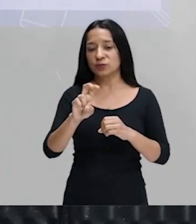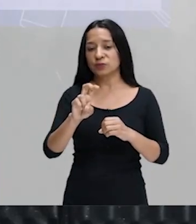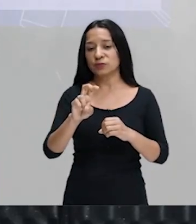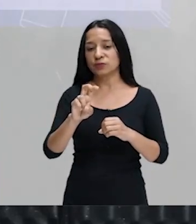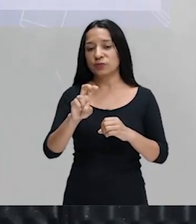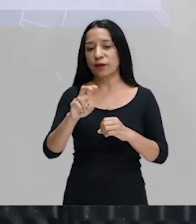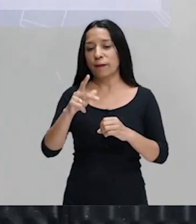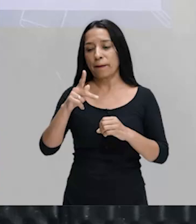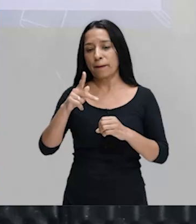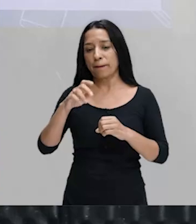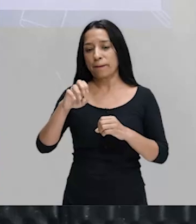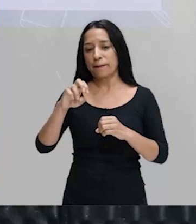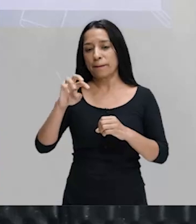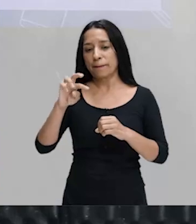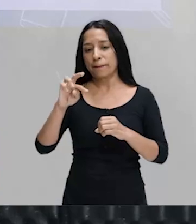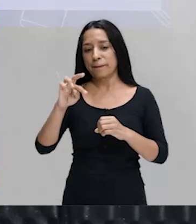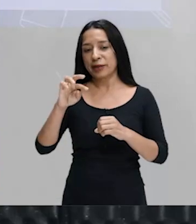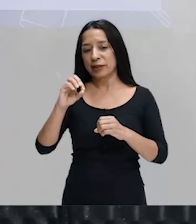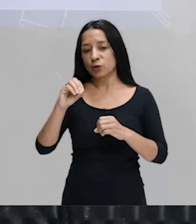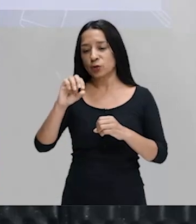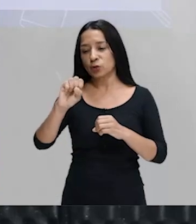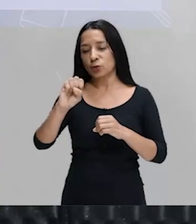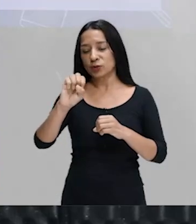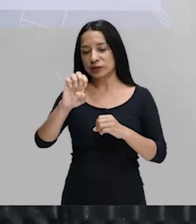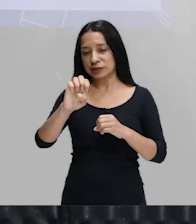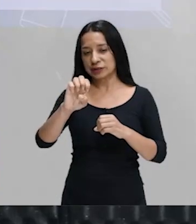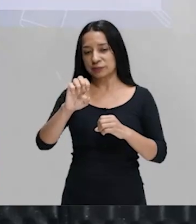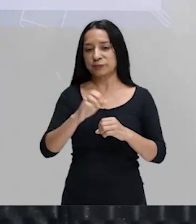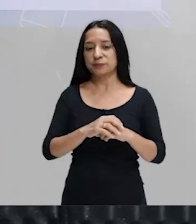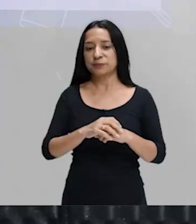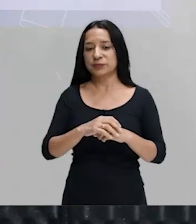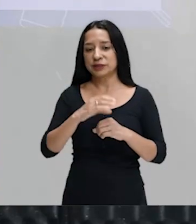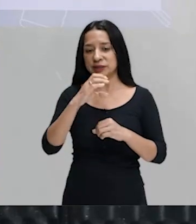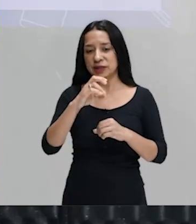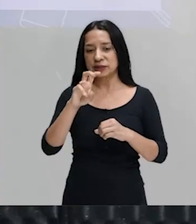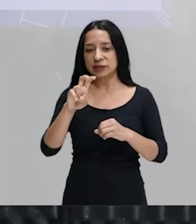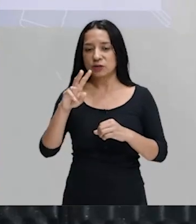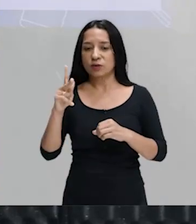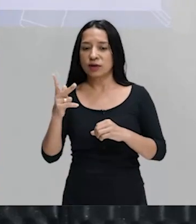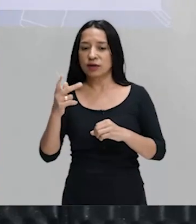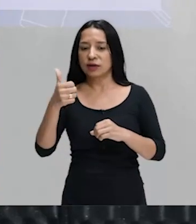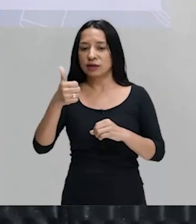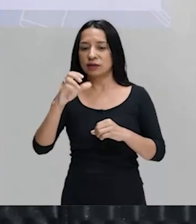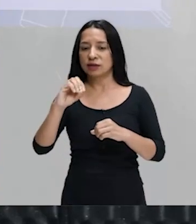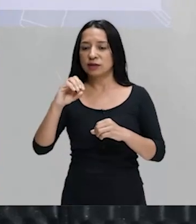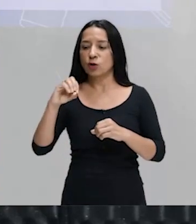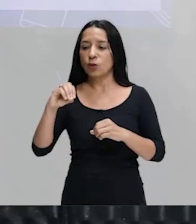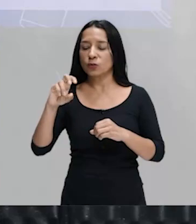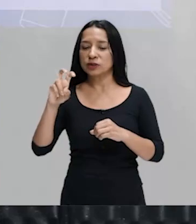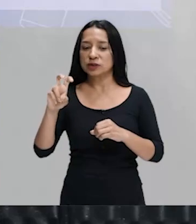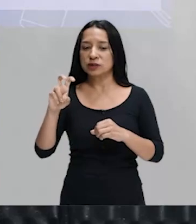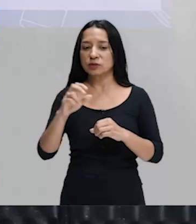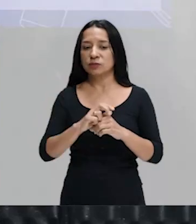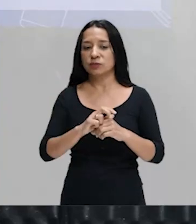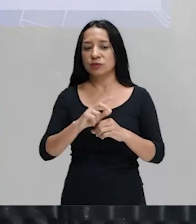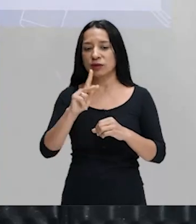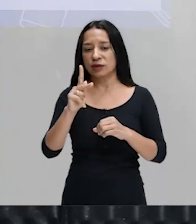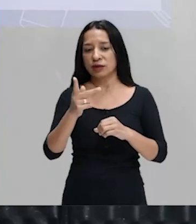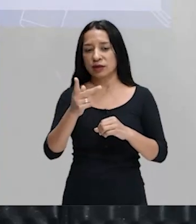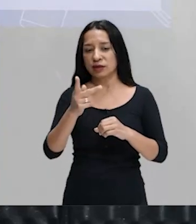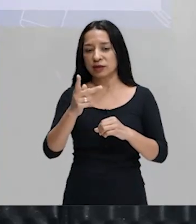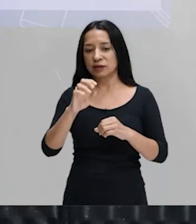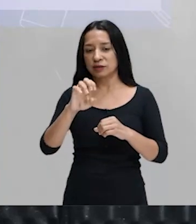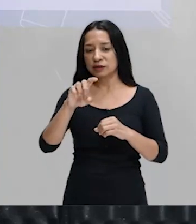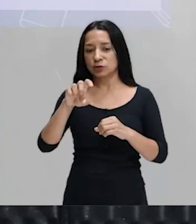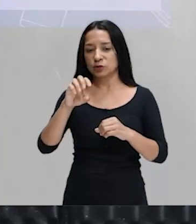palavra pente, ok? Pentose. Eu tenho C5H10O5. Hexose, 6